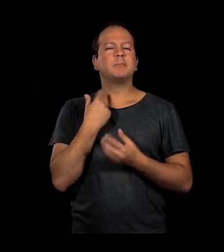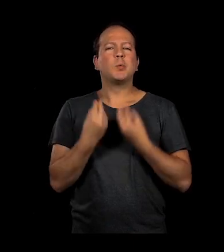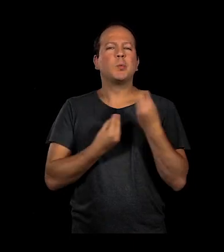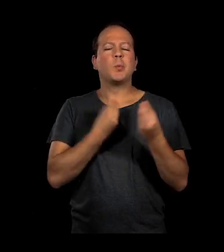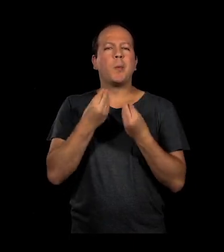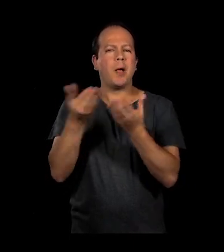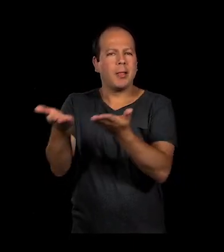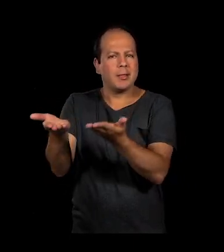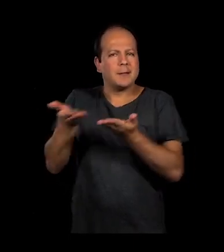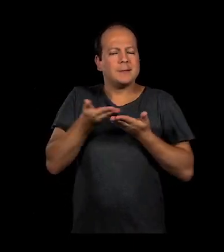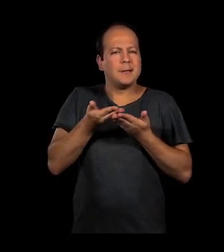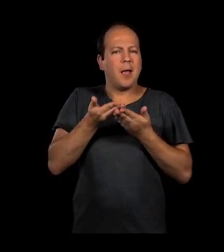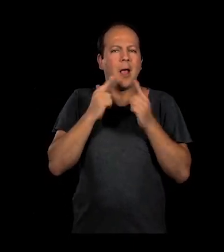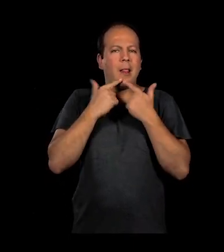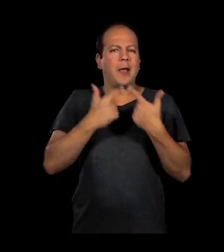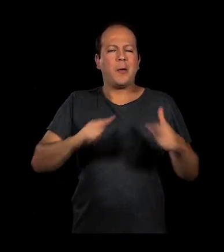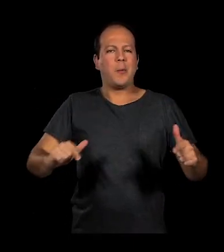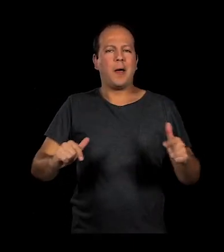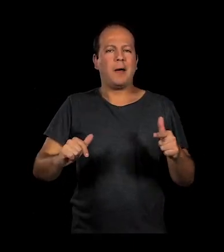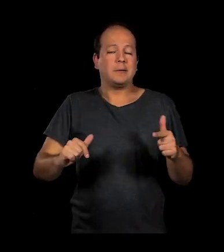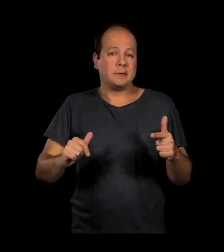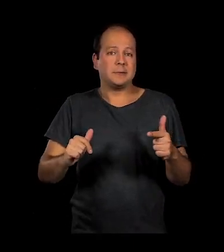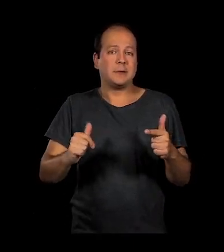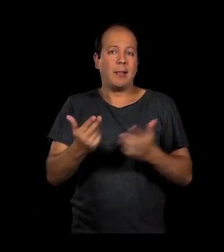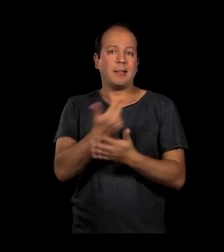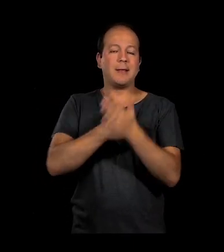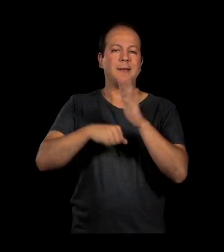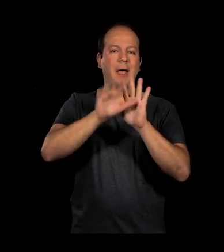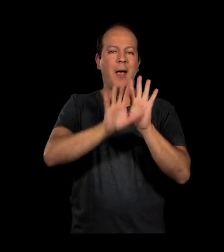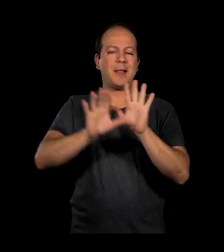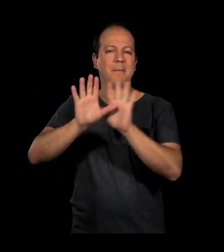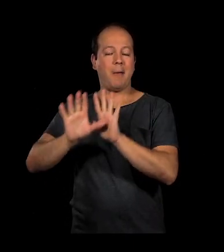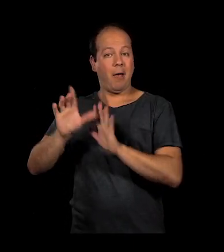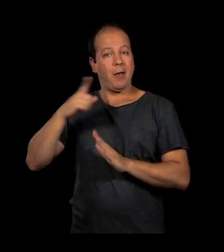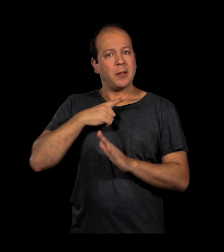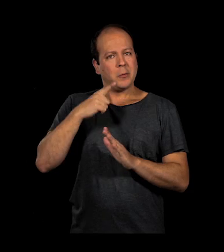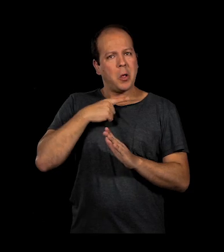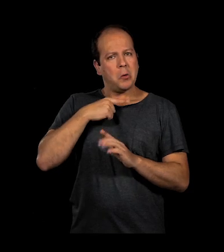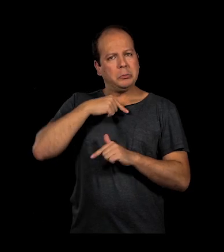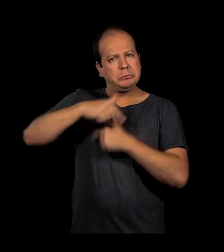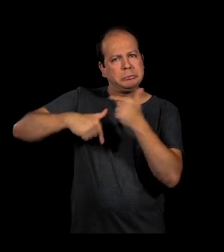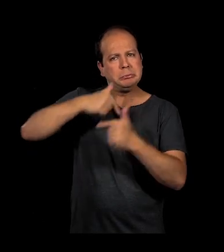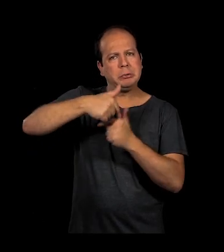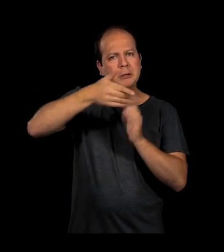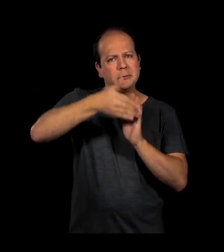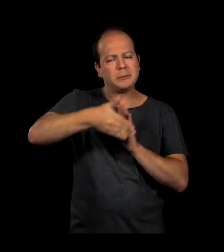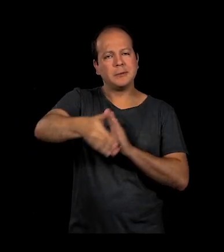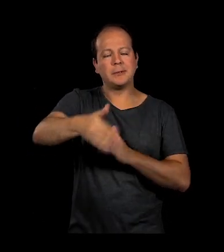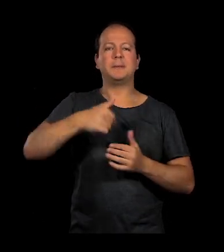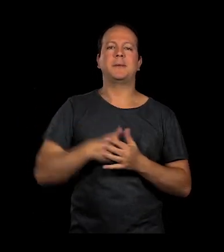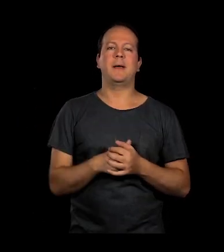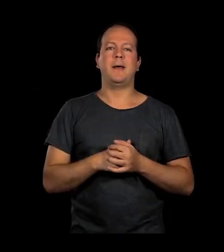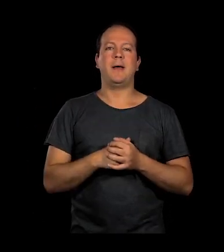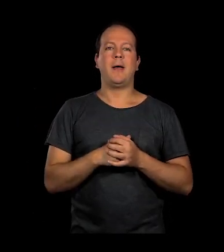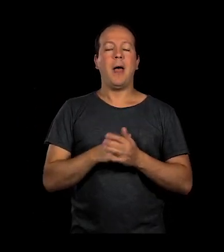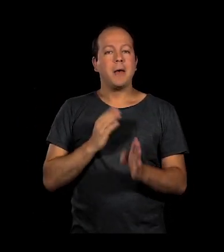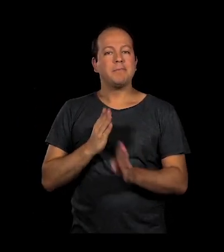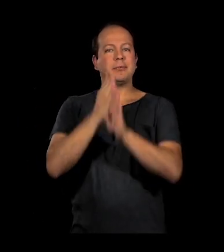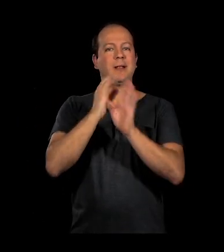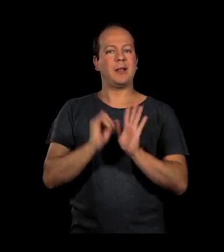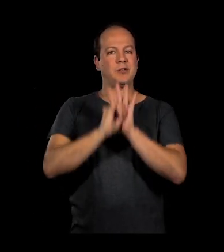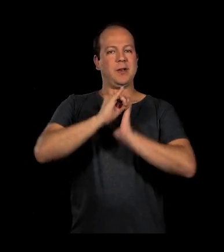de trazer isso uma linguagem que é a dezembro marcou eu circulo né então parte de uma identificação